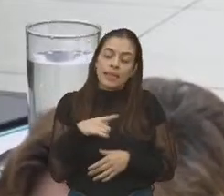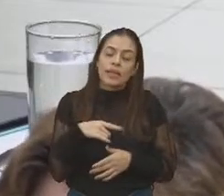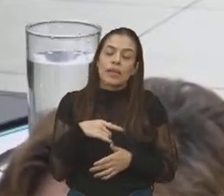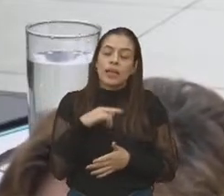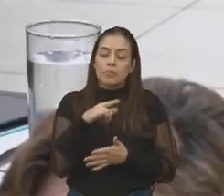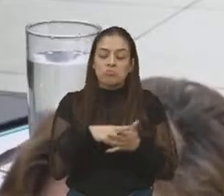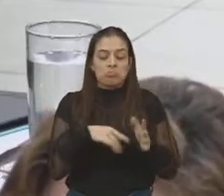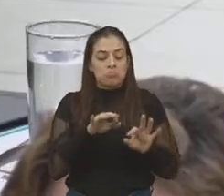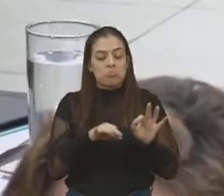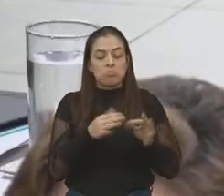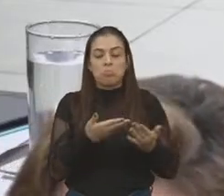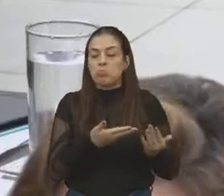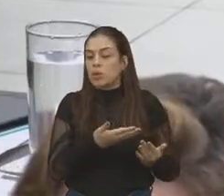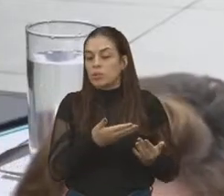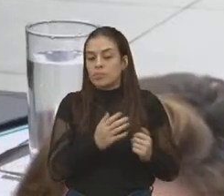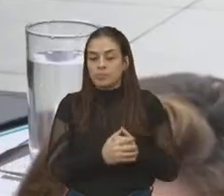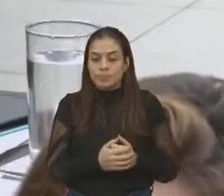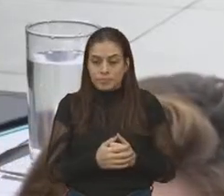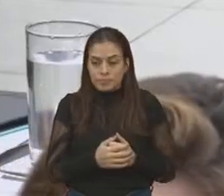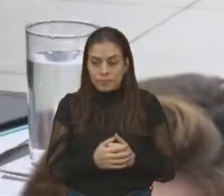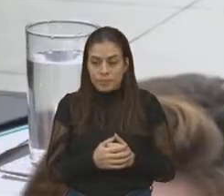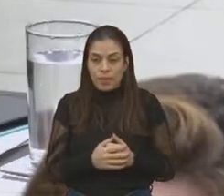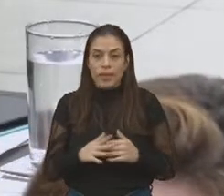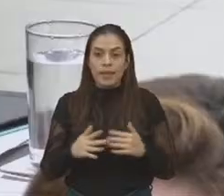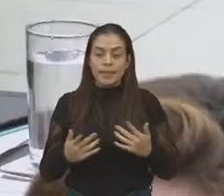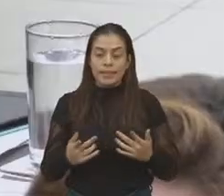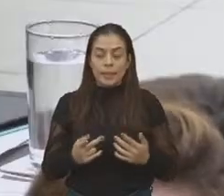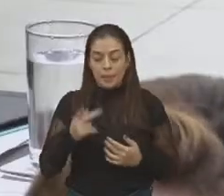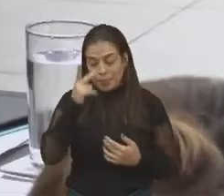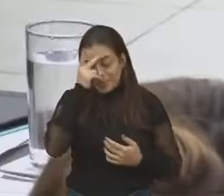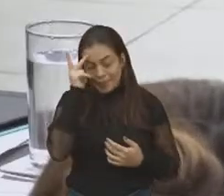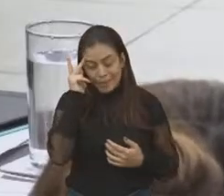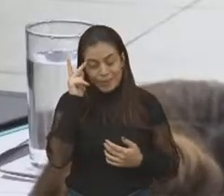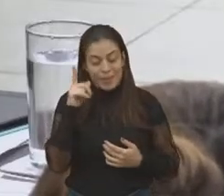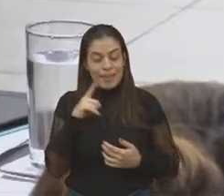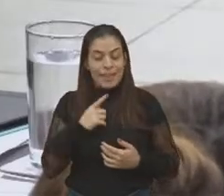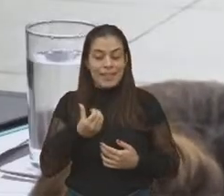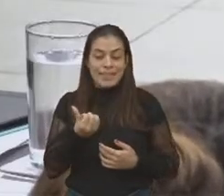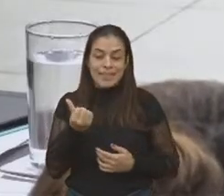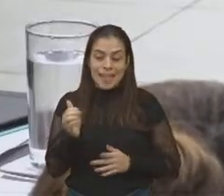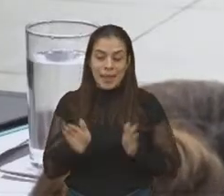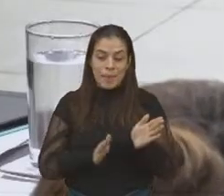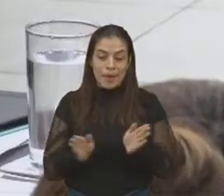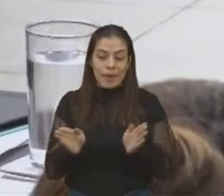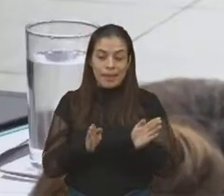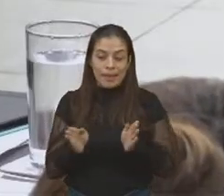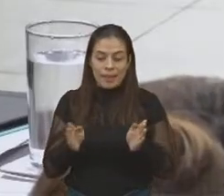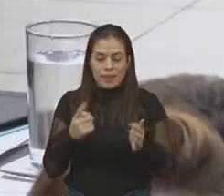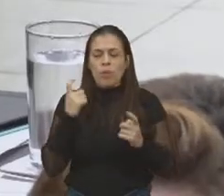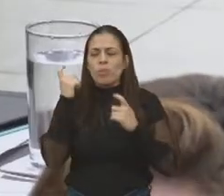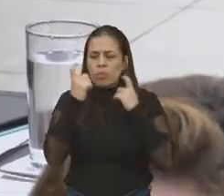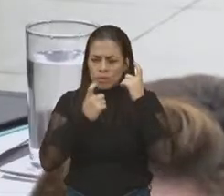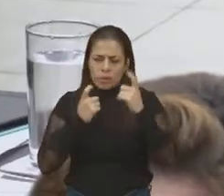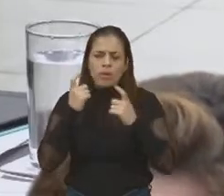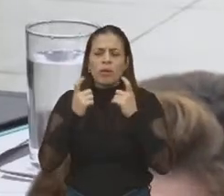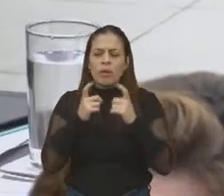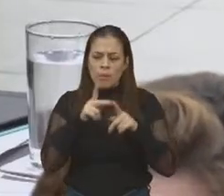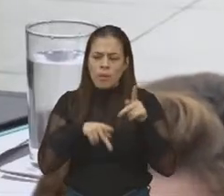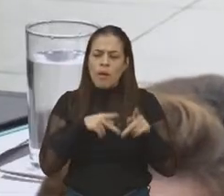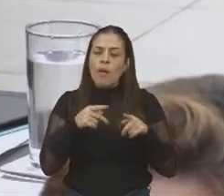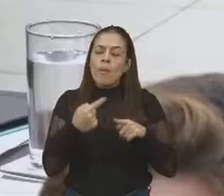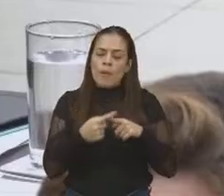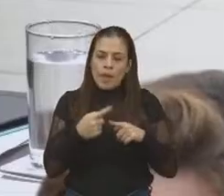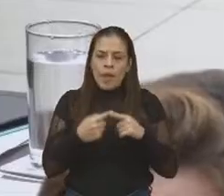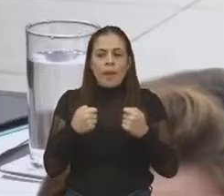Coração Valente. Isso aí, quem é uma pessoa que tem 6 mandatos na casa, eu preocupo com esse povo, porque eles têm que